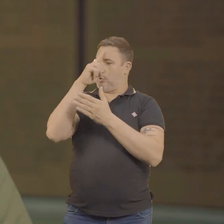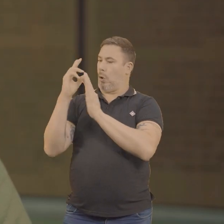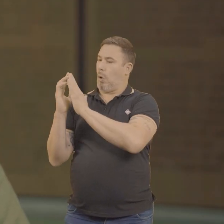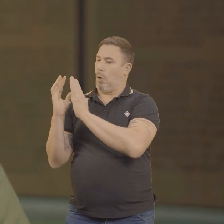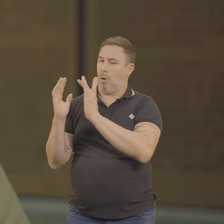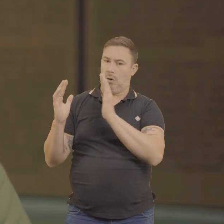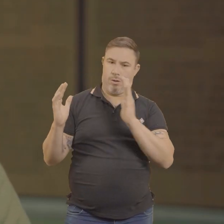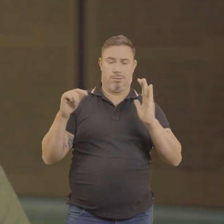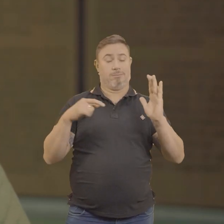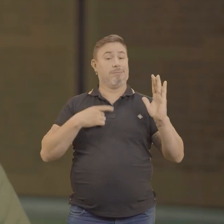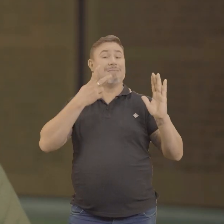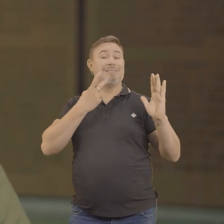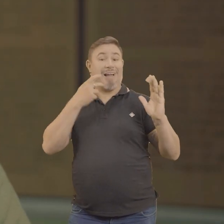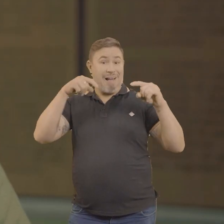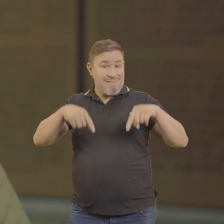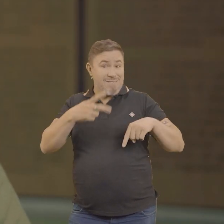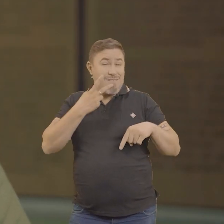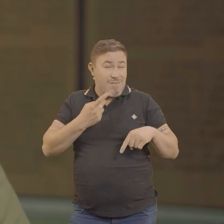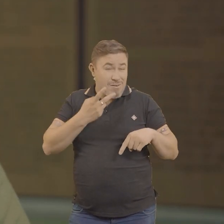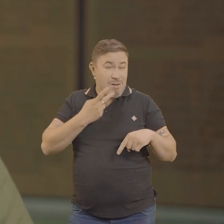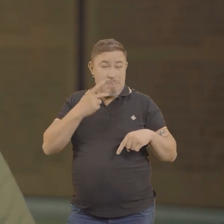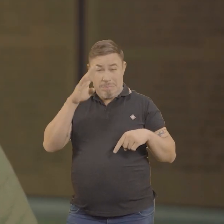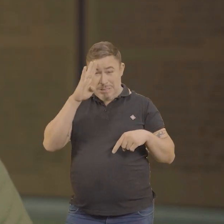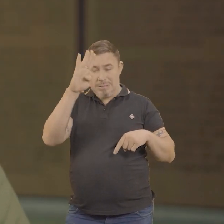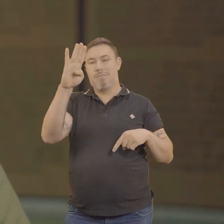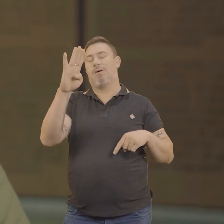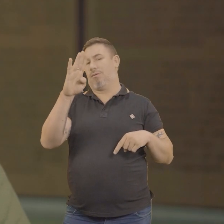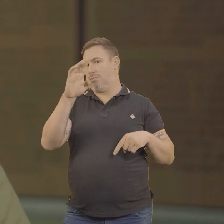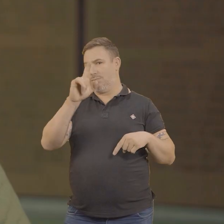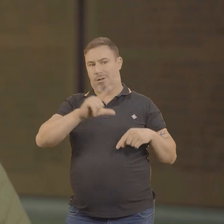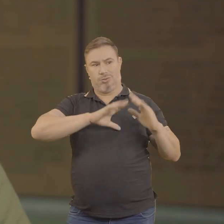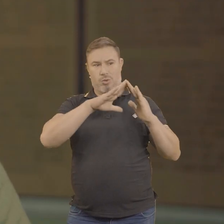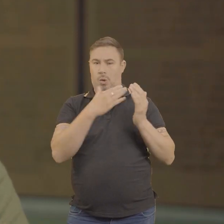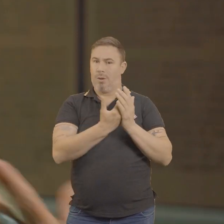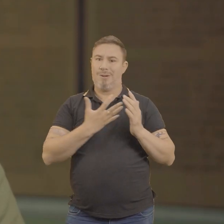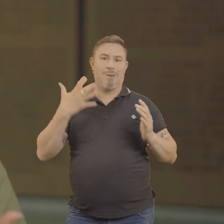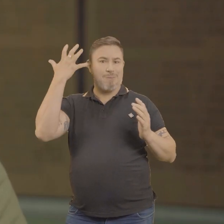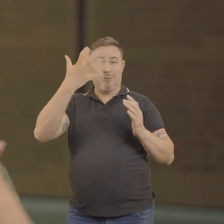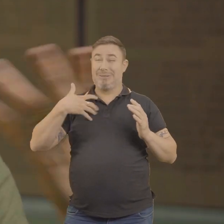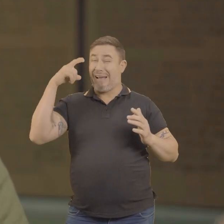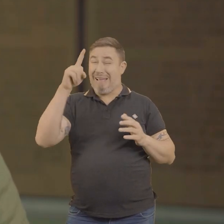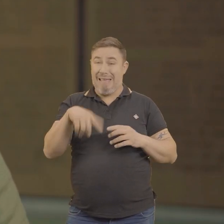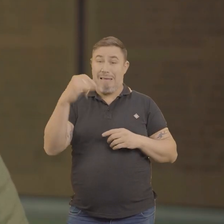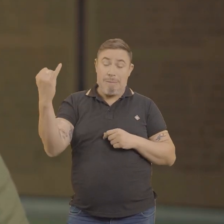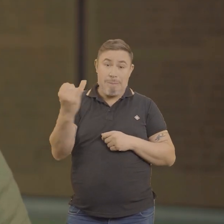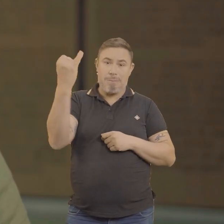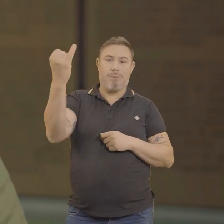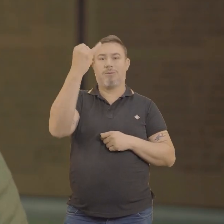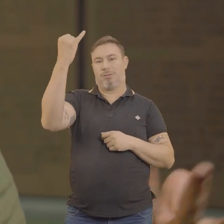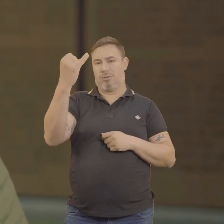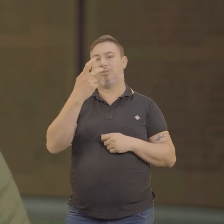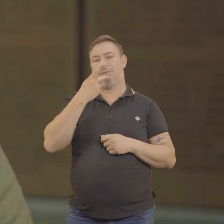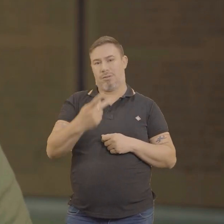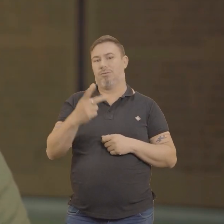para o Ceará, ou para Fortaleza especificamente, o conservatório foi e ainda é fundamental, mas principalmente estou falando